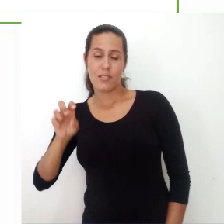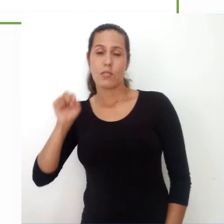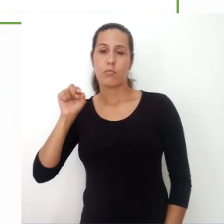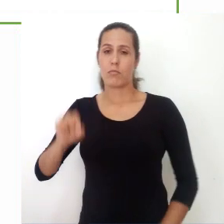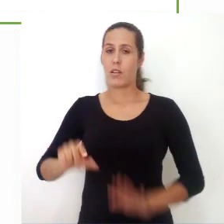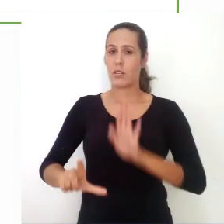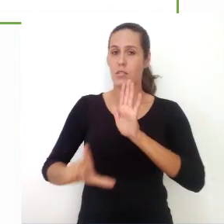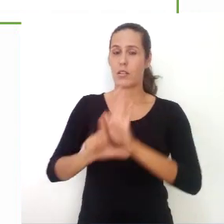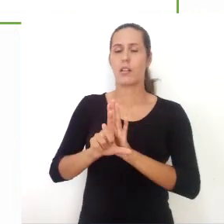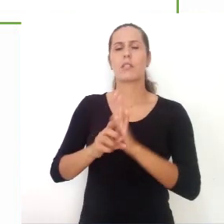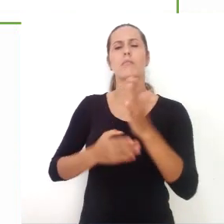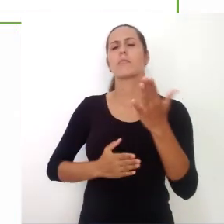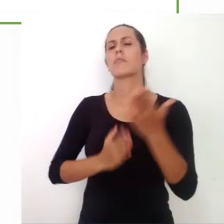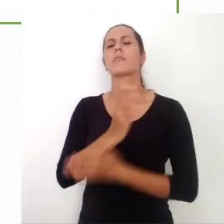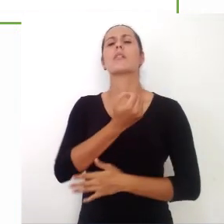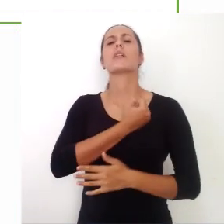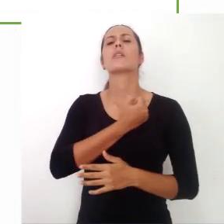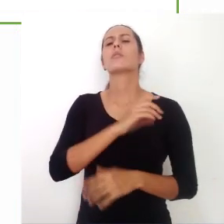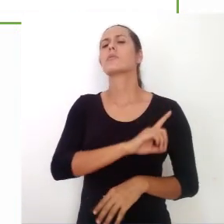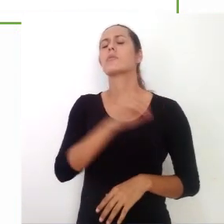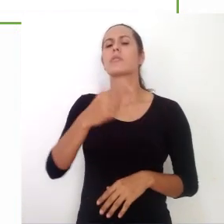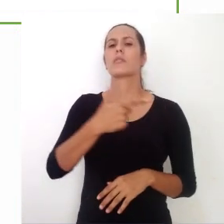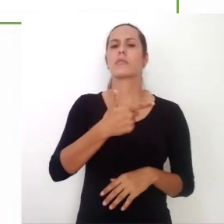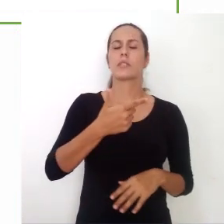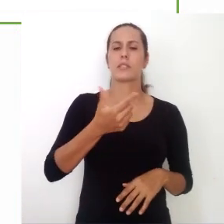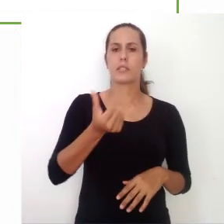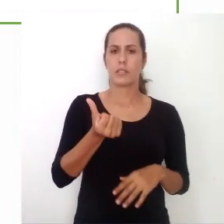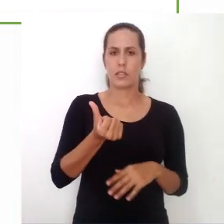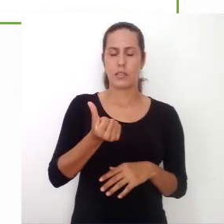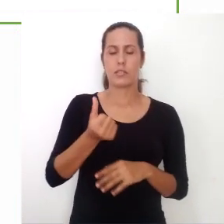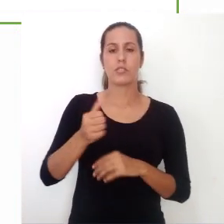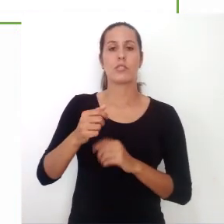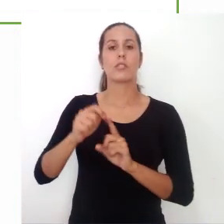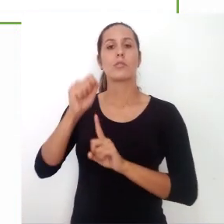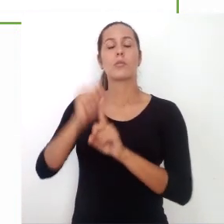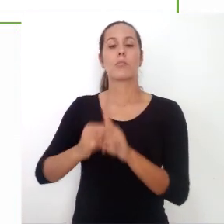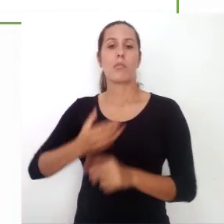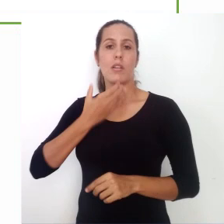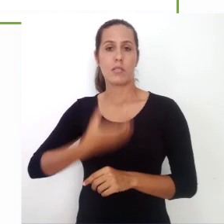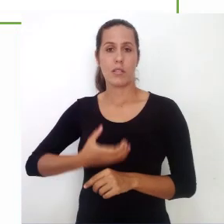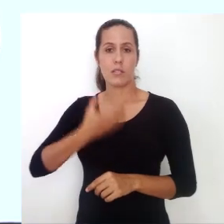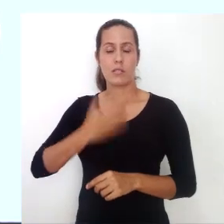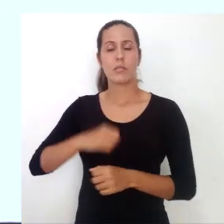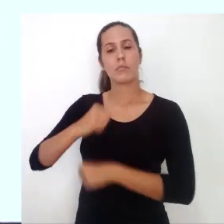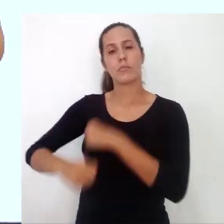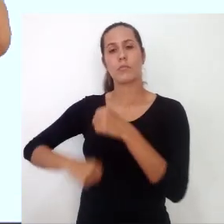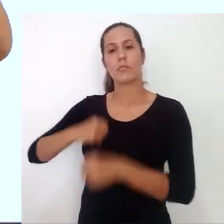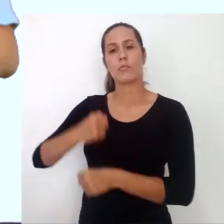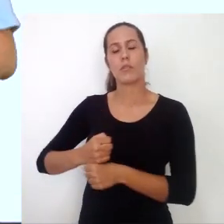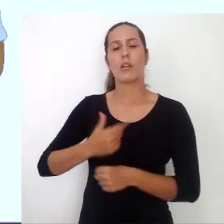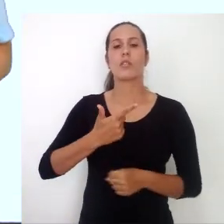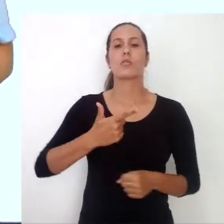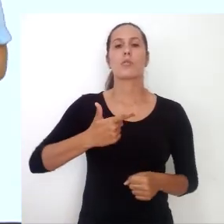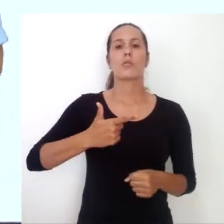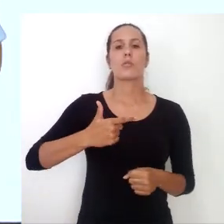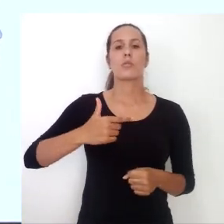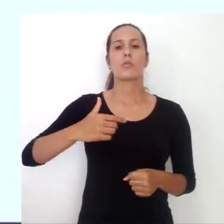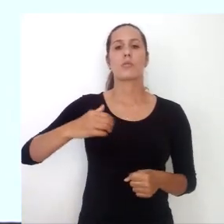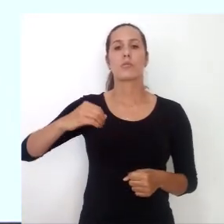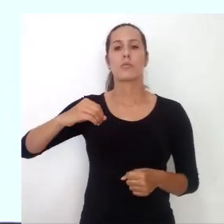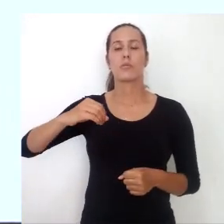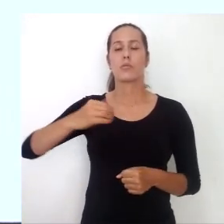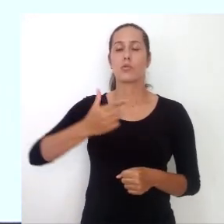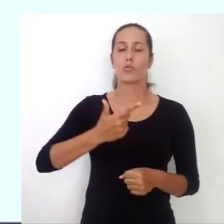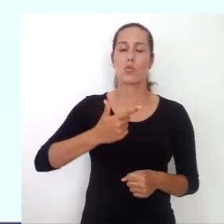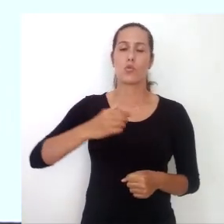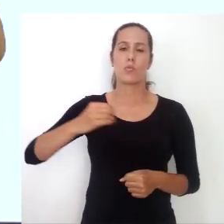11.635. Essa lei foi promulgada no dia 27 de dezembro de 2007. Então, desde o ano de 2007,